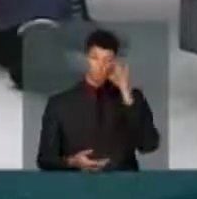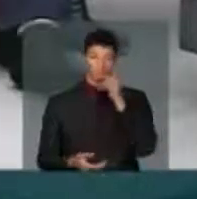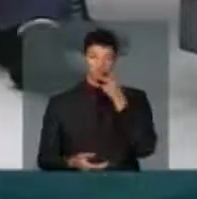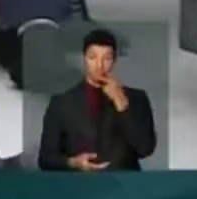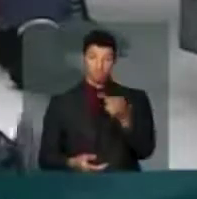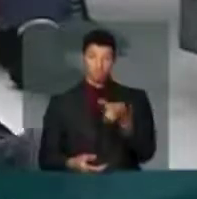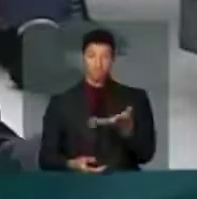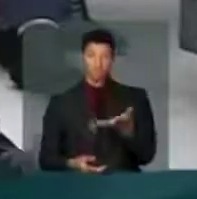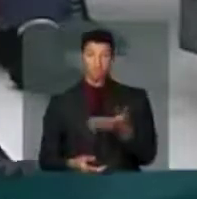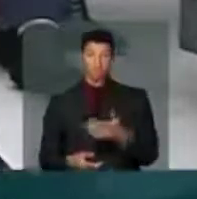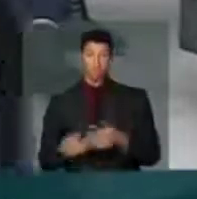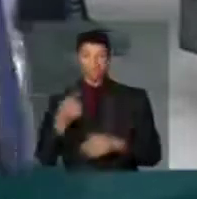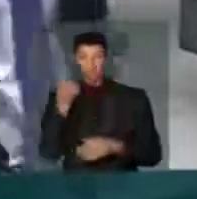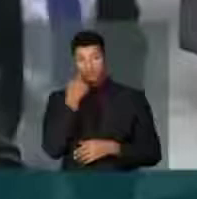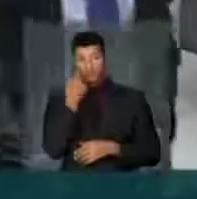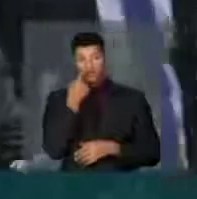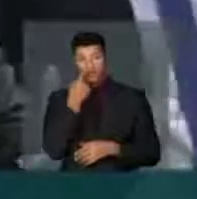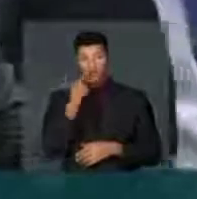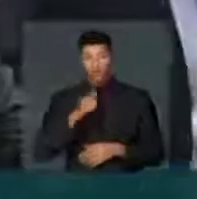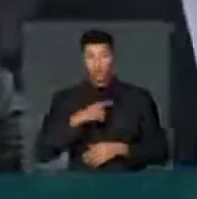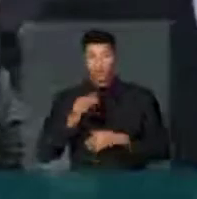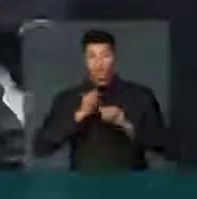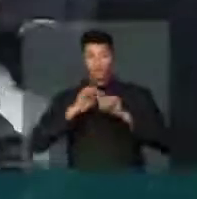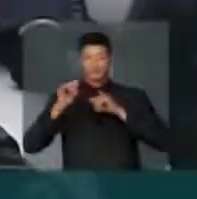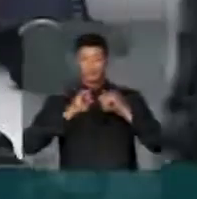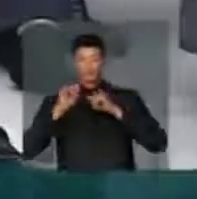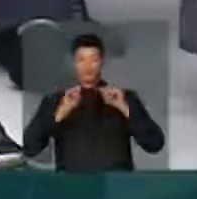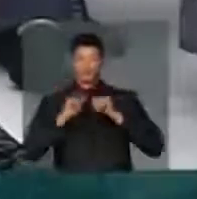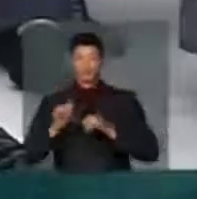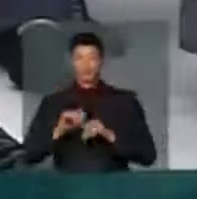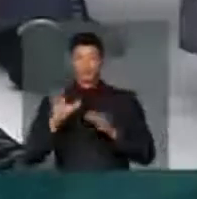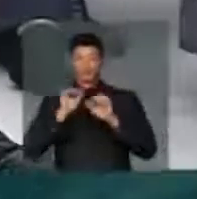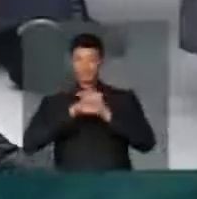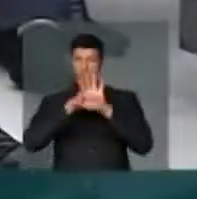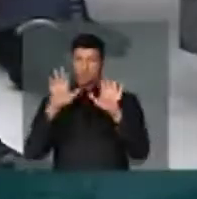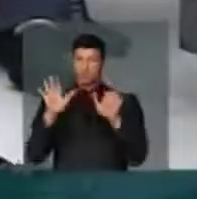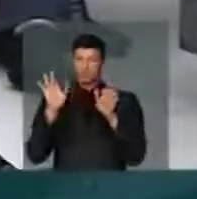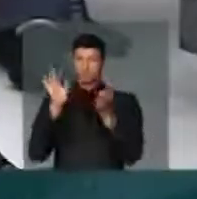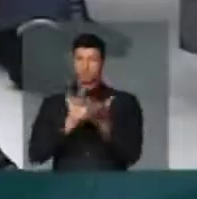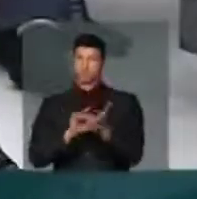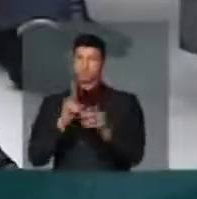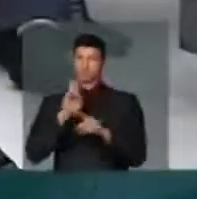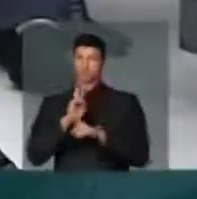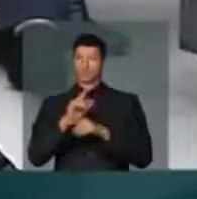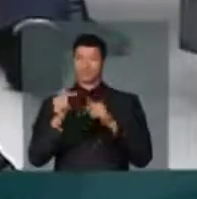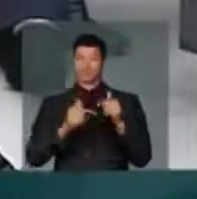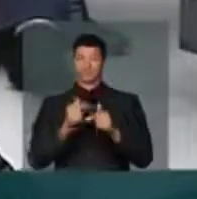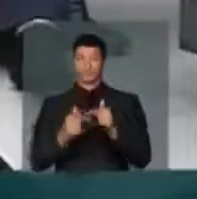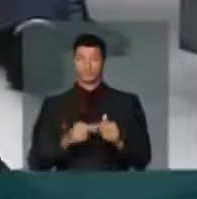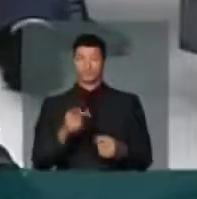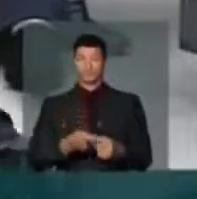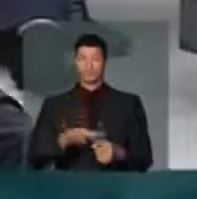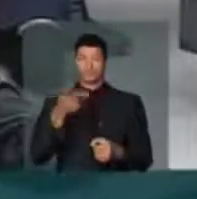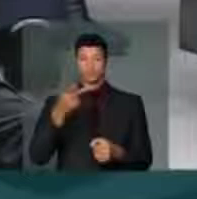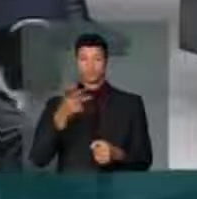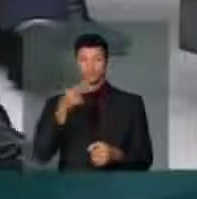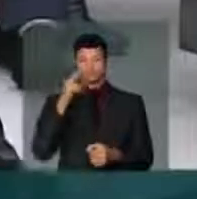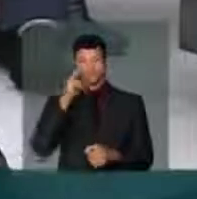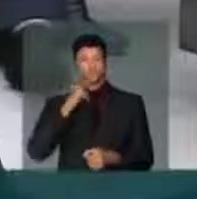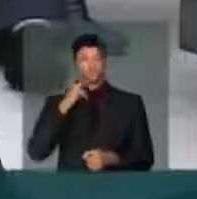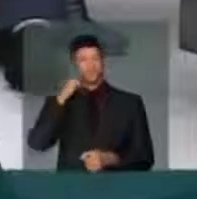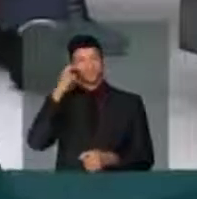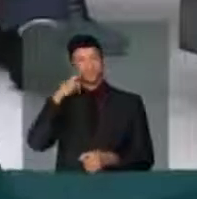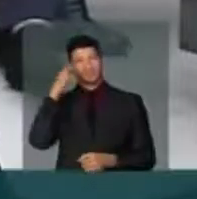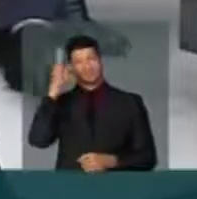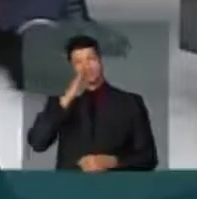aqui dizer que na sexta-feira houve uma manifestação objetiva em defesa dos trabalhadores da Petrobras.